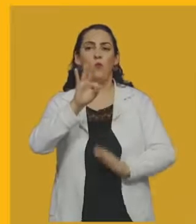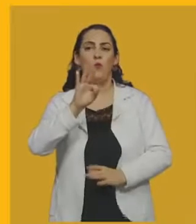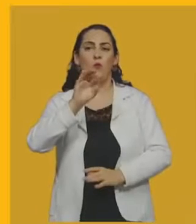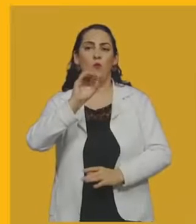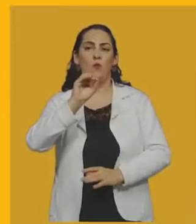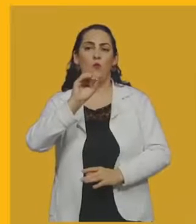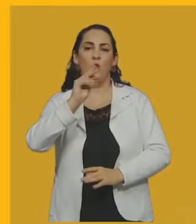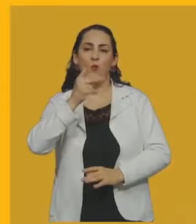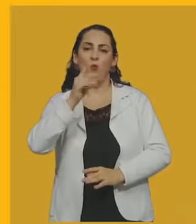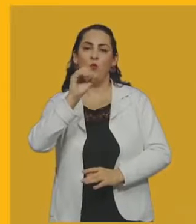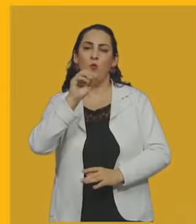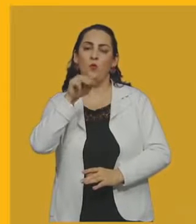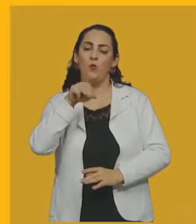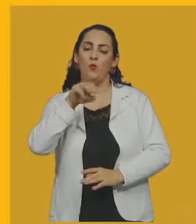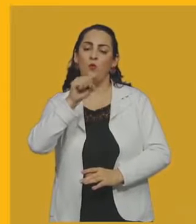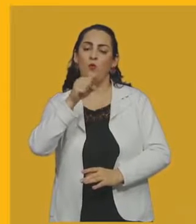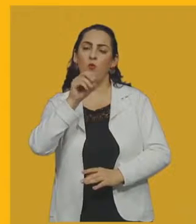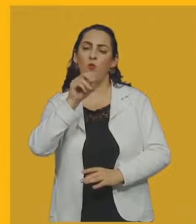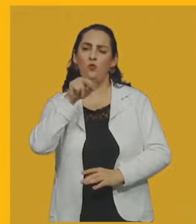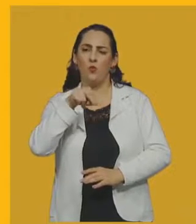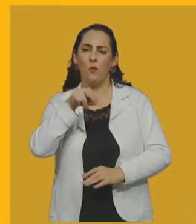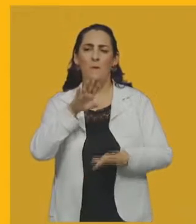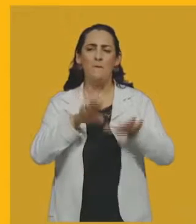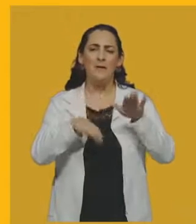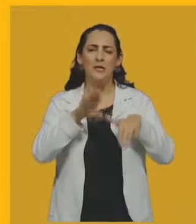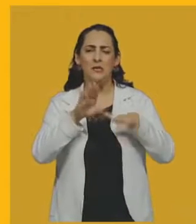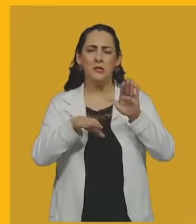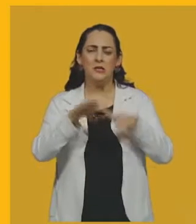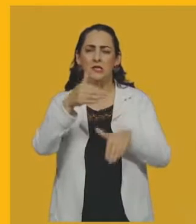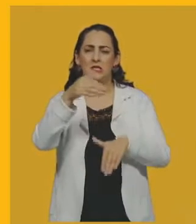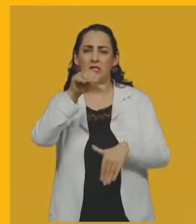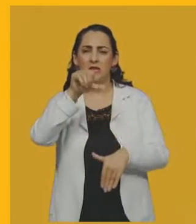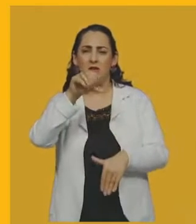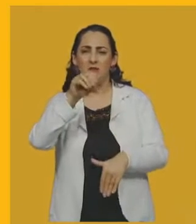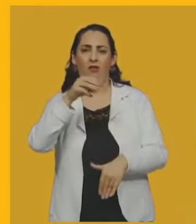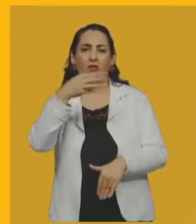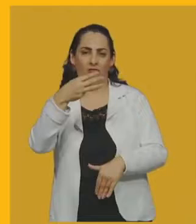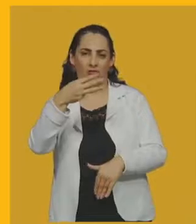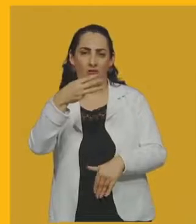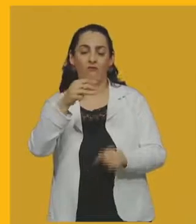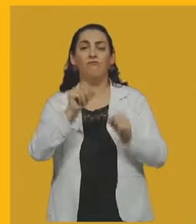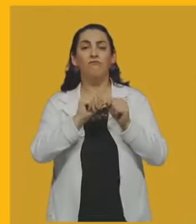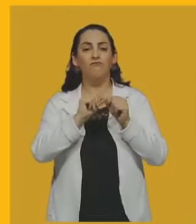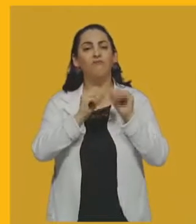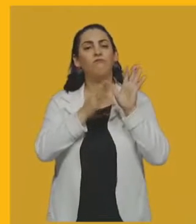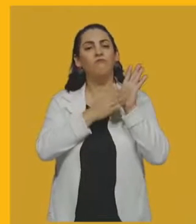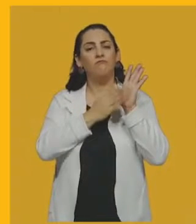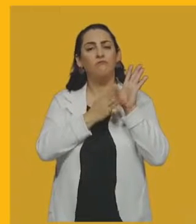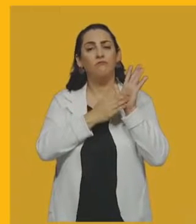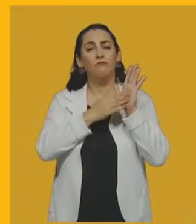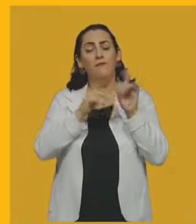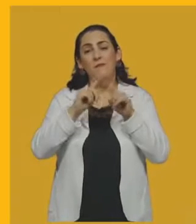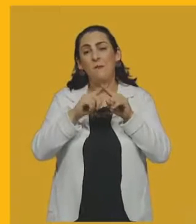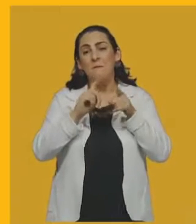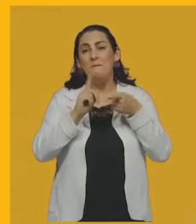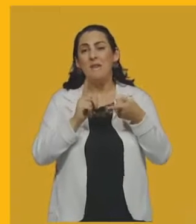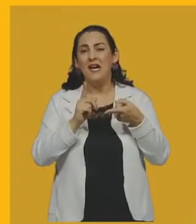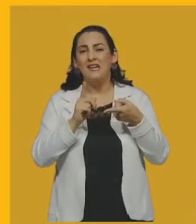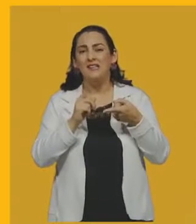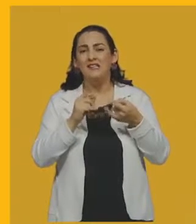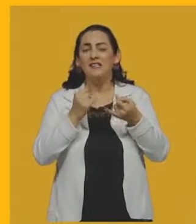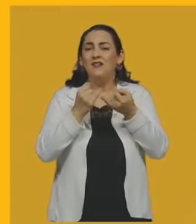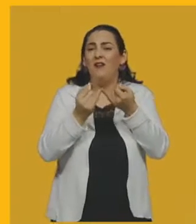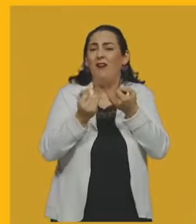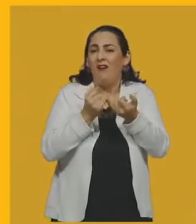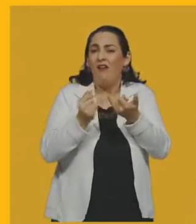na época. Foi proposto ali por volta de 1903, certo? Só que o modelo atômico de Thomson, ele também